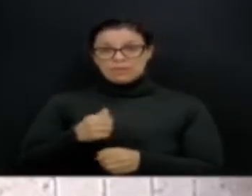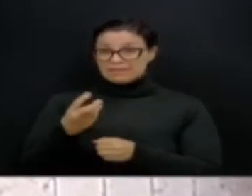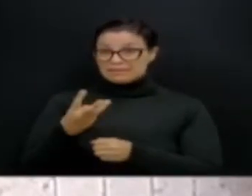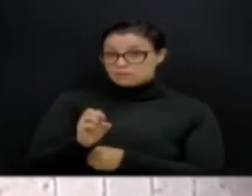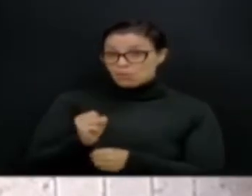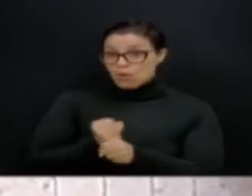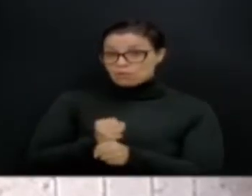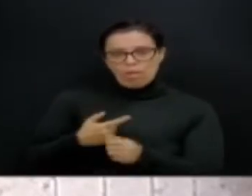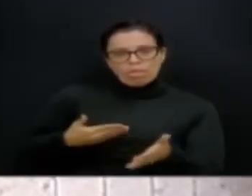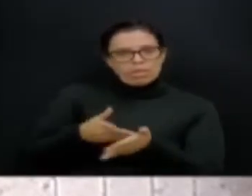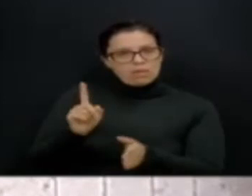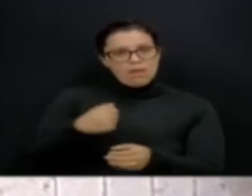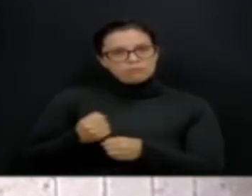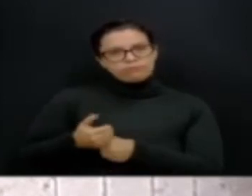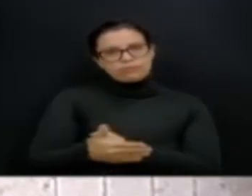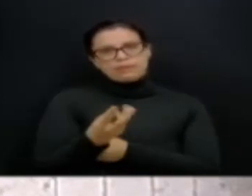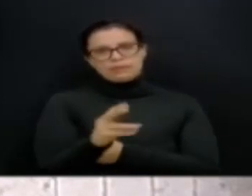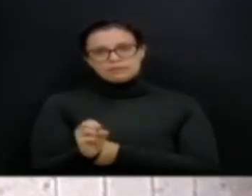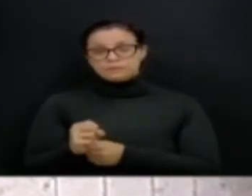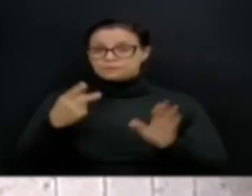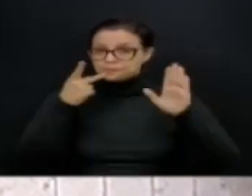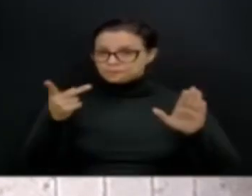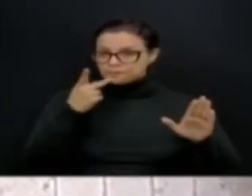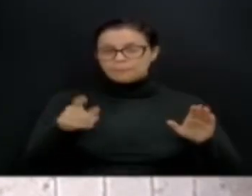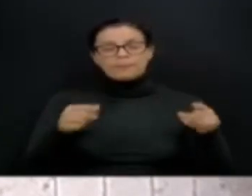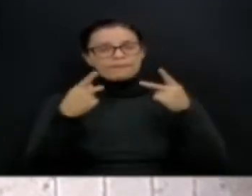como tinha. A propaganda e a promessa